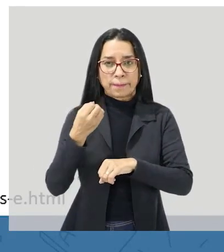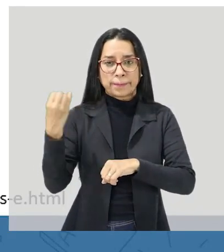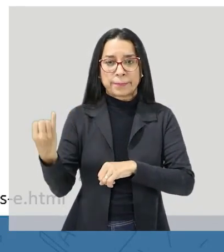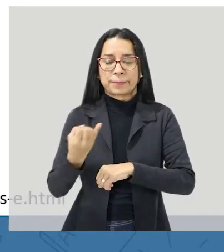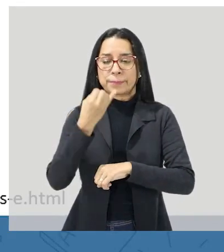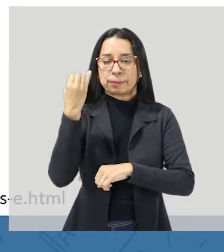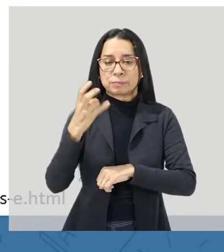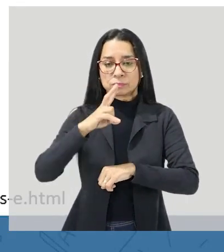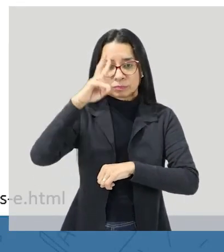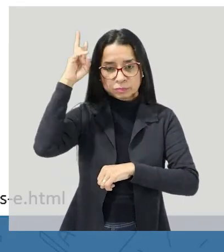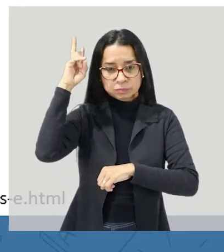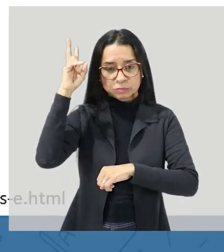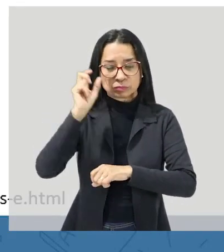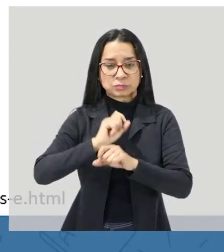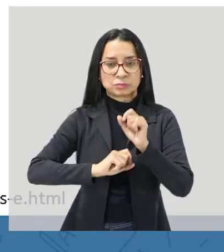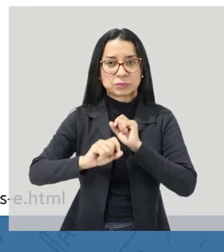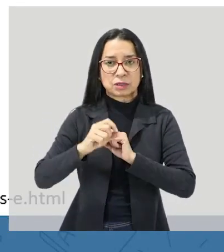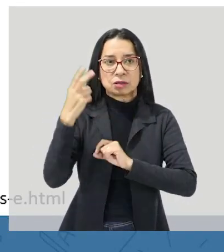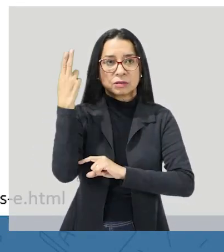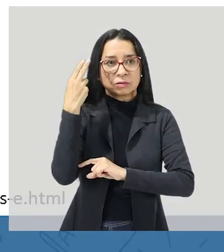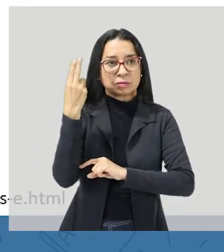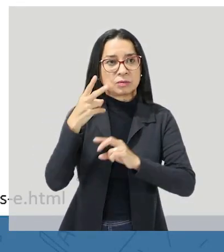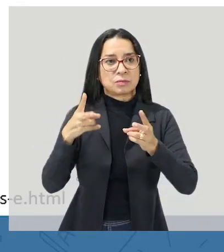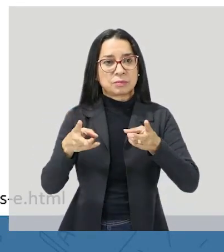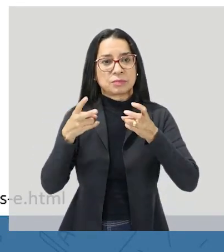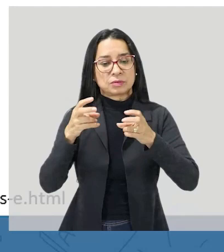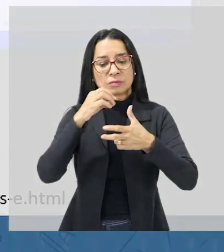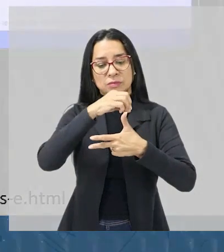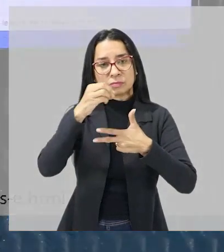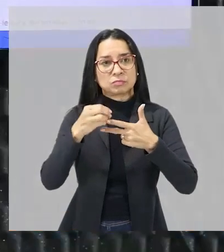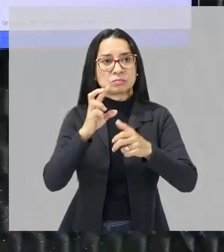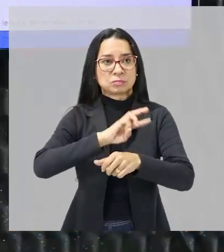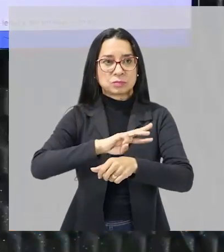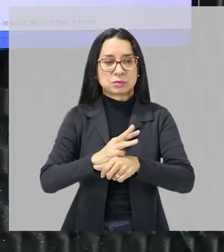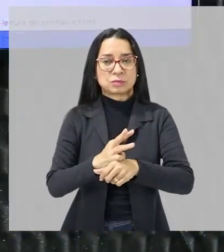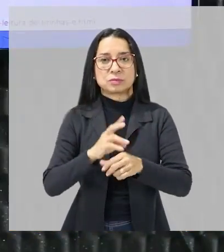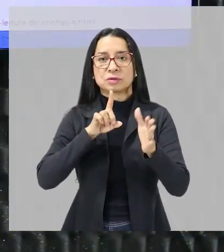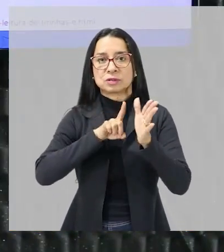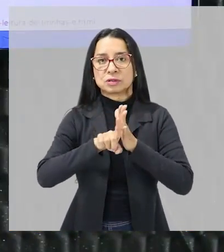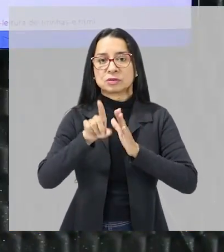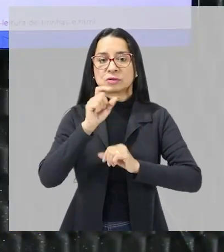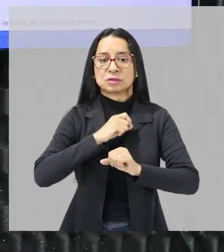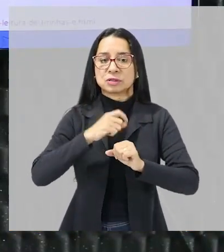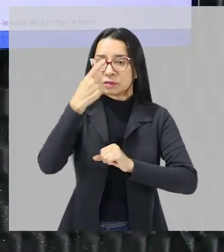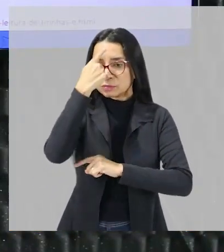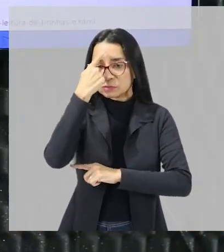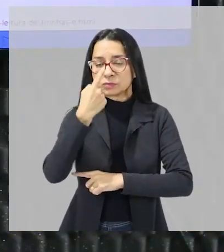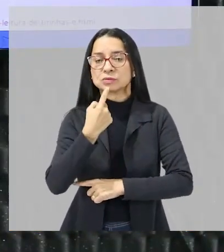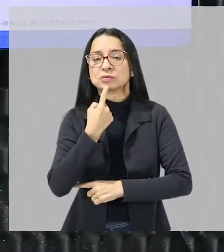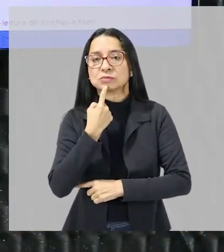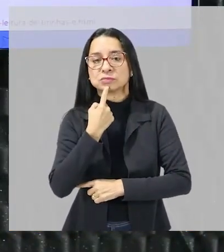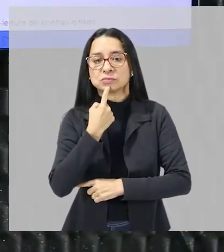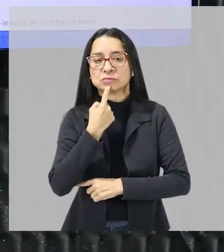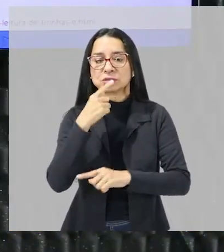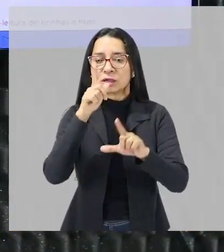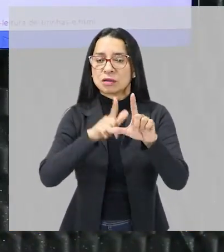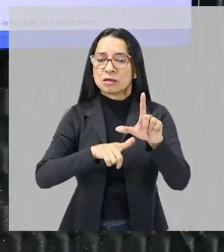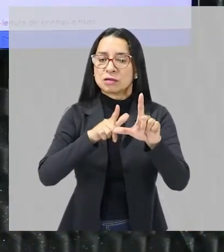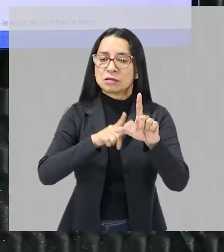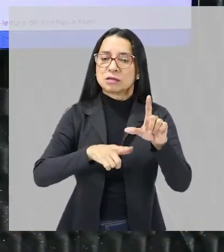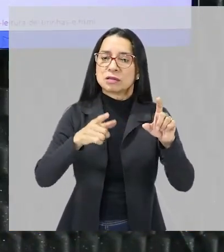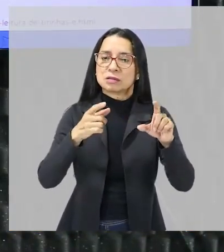para o vestibular. É muito comum você perceber no Enem e na UEMA questões que trazem figuras, letras de